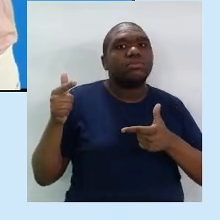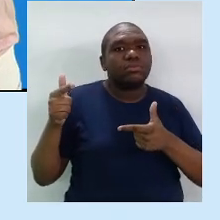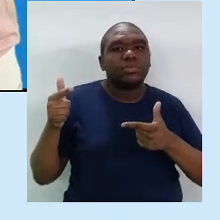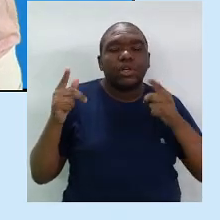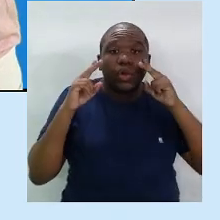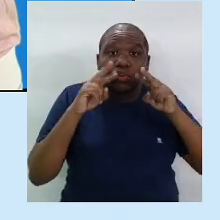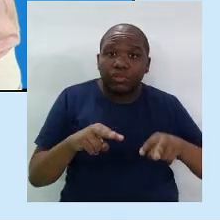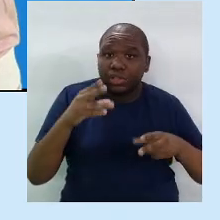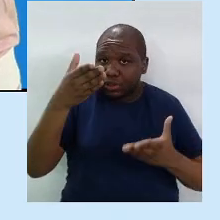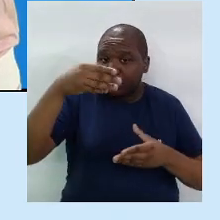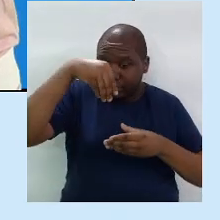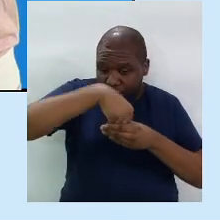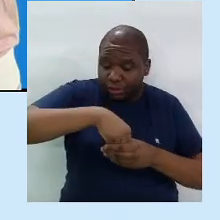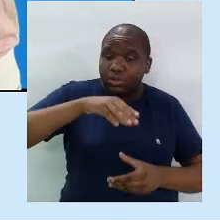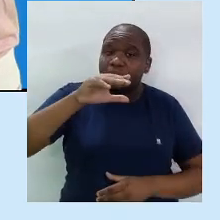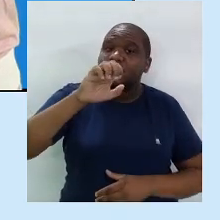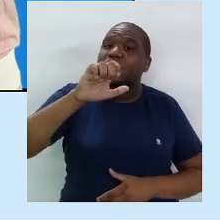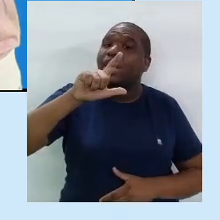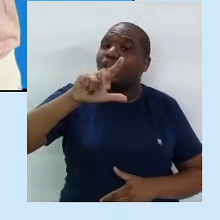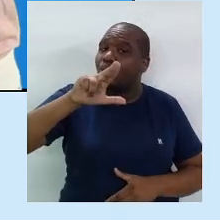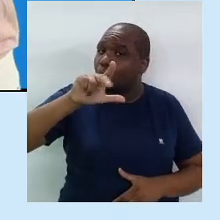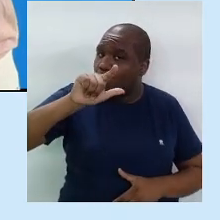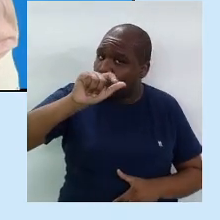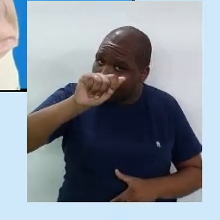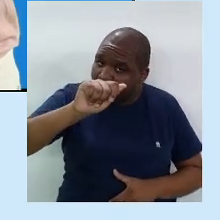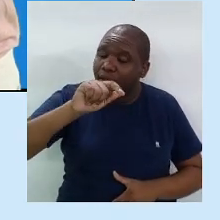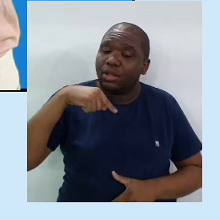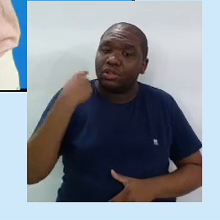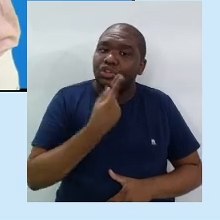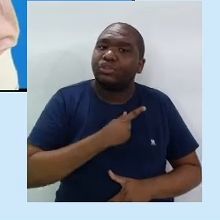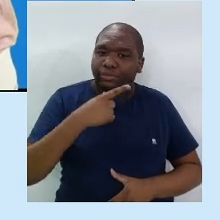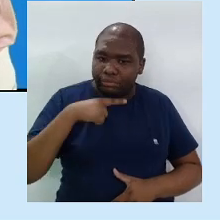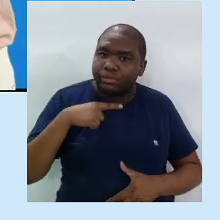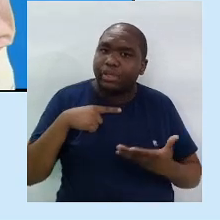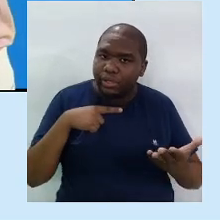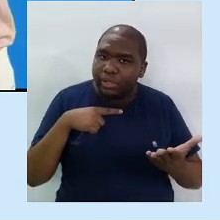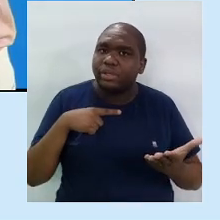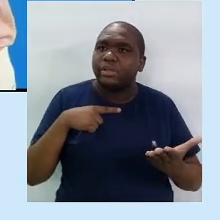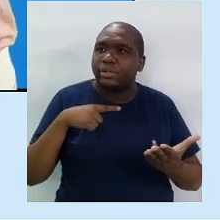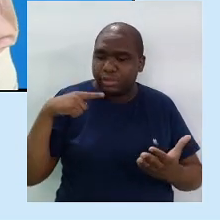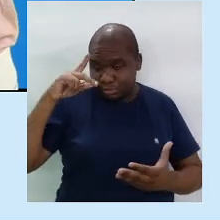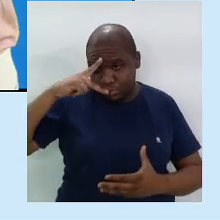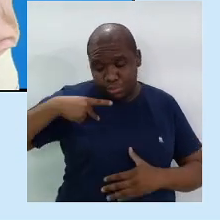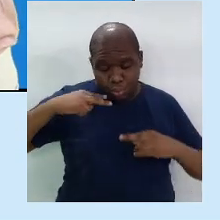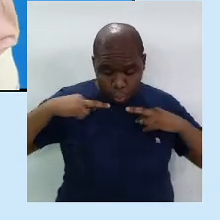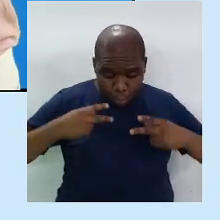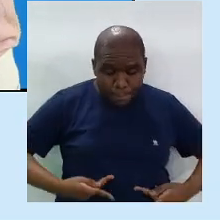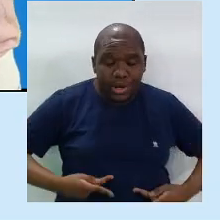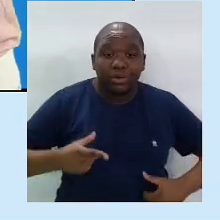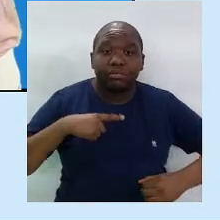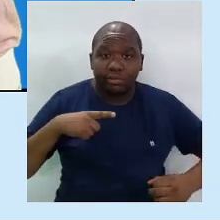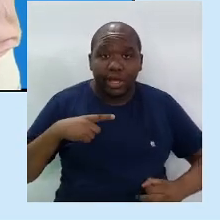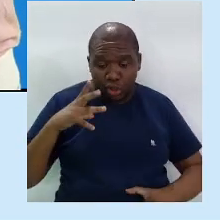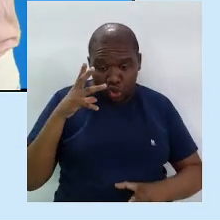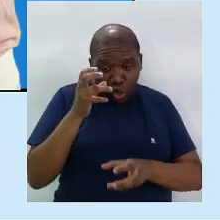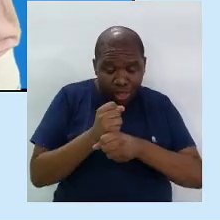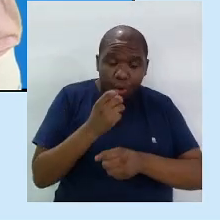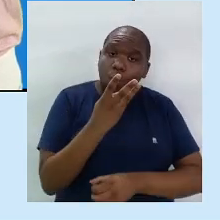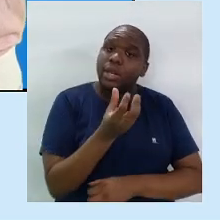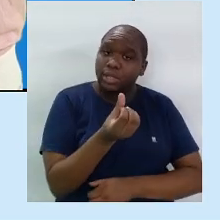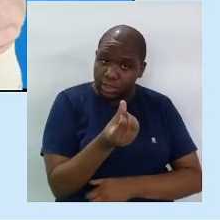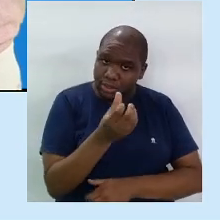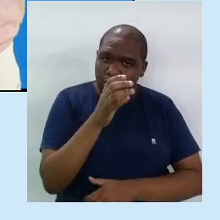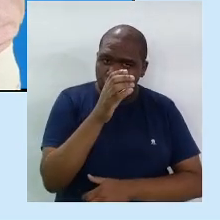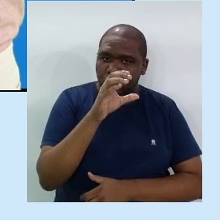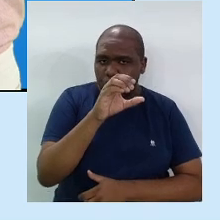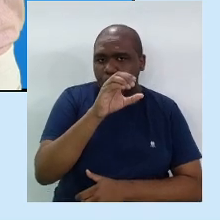a célula. Dentro da célula a gente tem os cromossomos, na nossa espécie humana a gente tem 46 cromossomos.